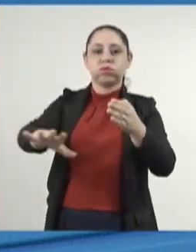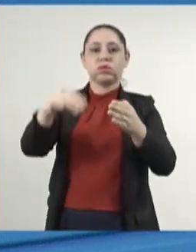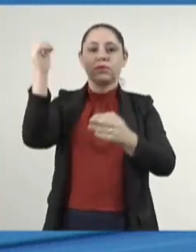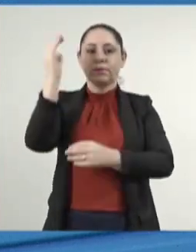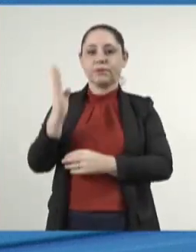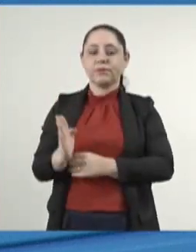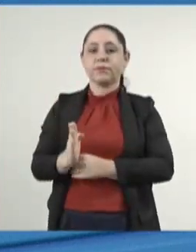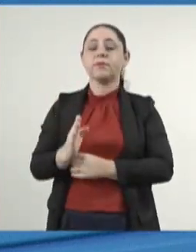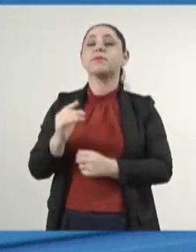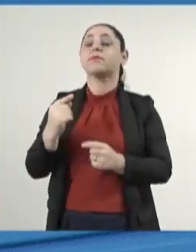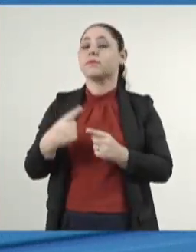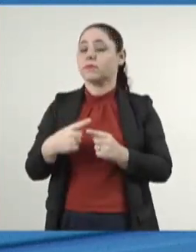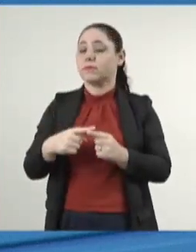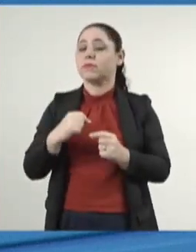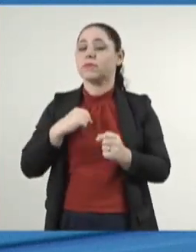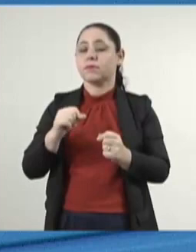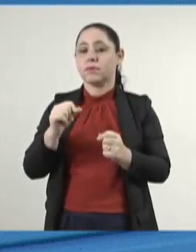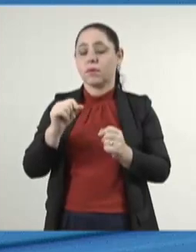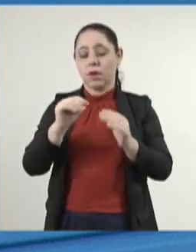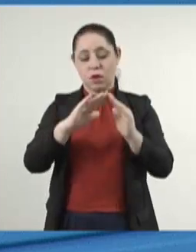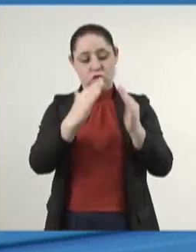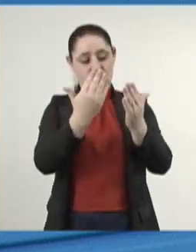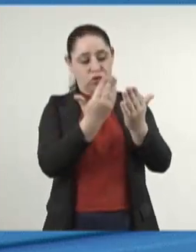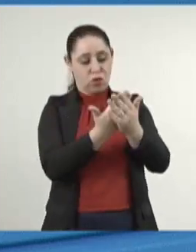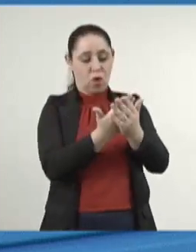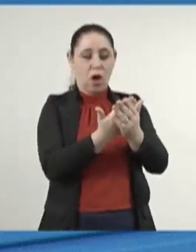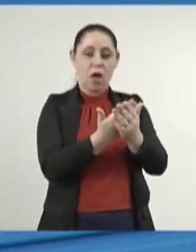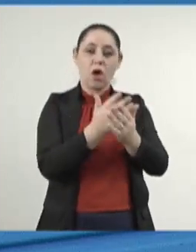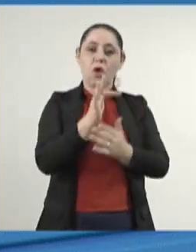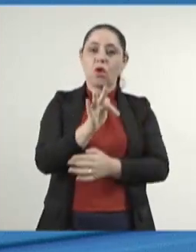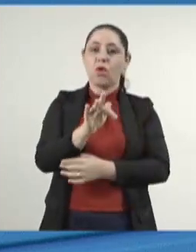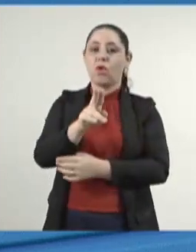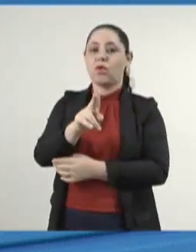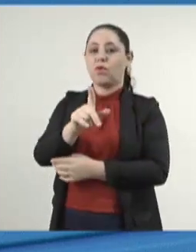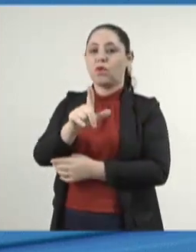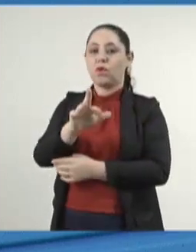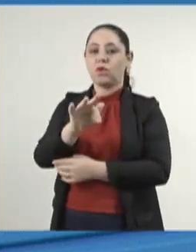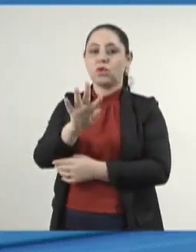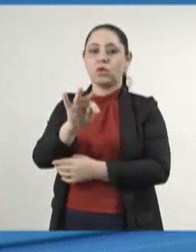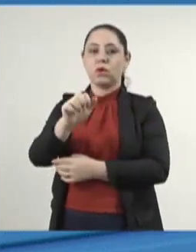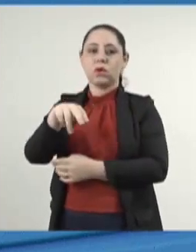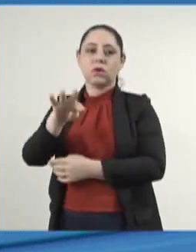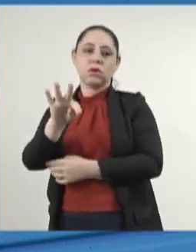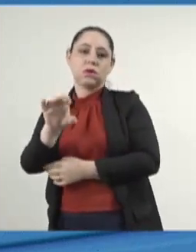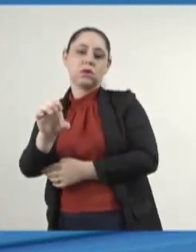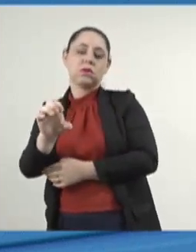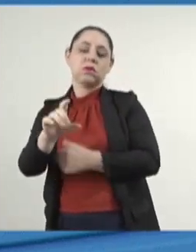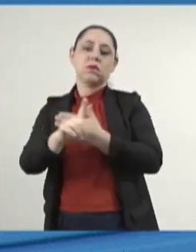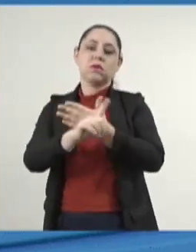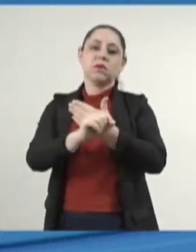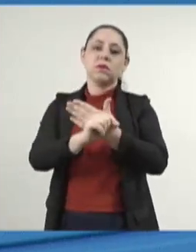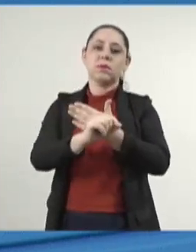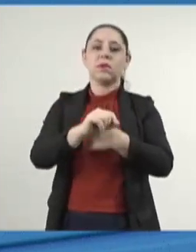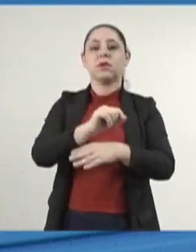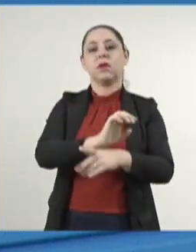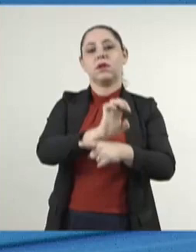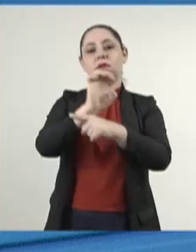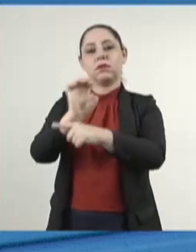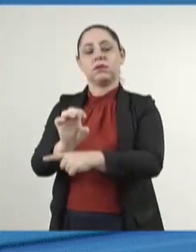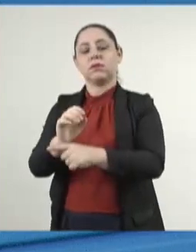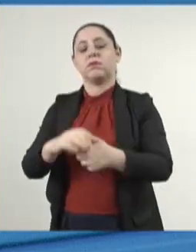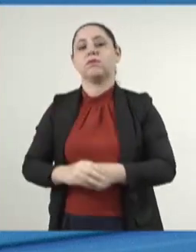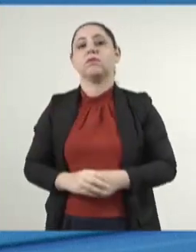meio da Agência Escola Flutuante Esperança do Pantanal e de suas embarcações